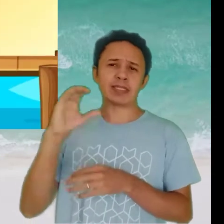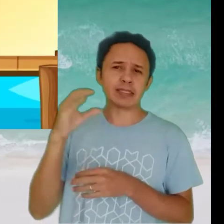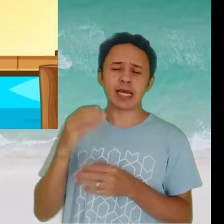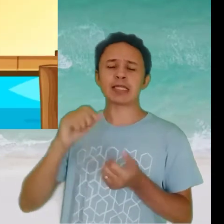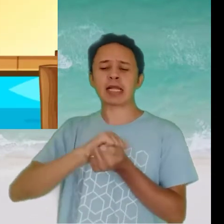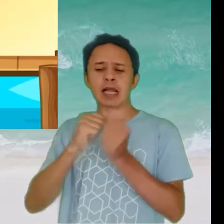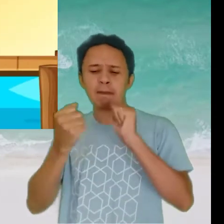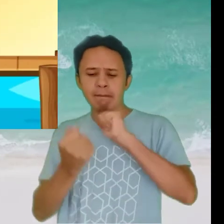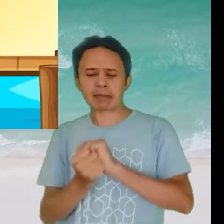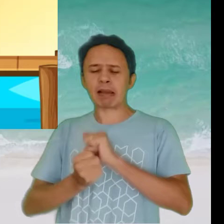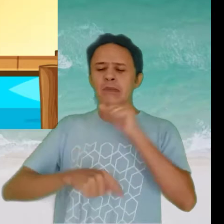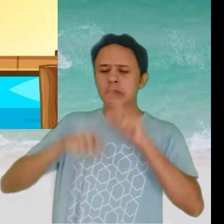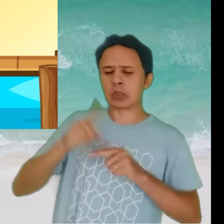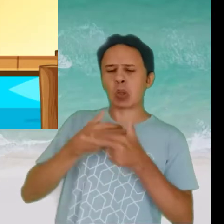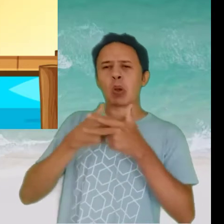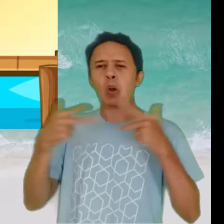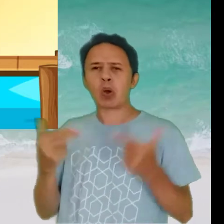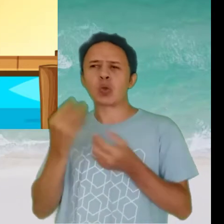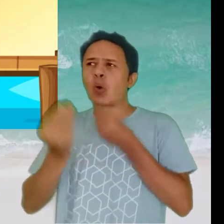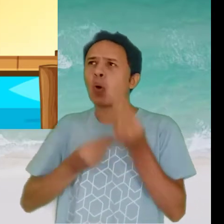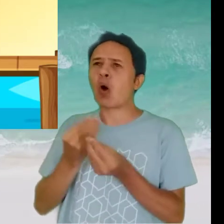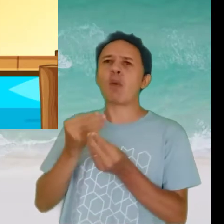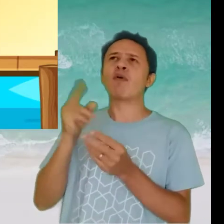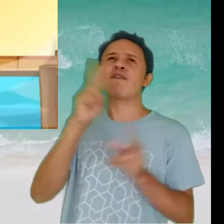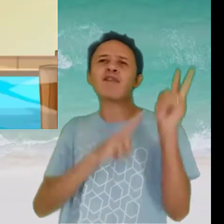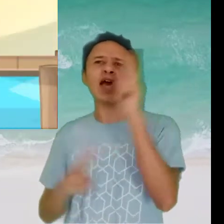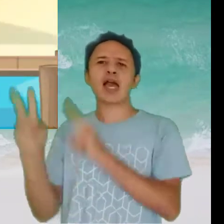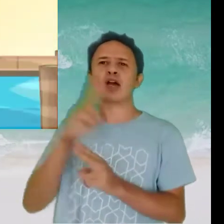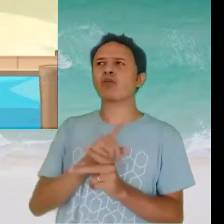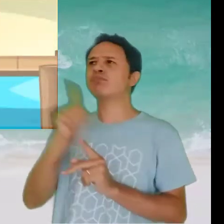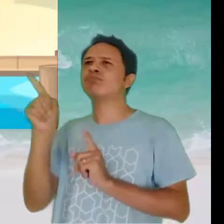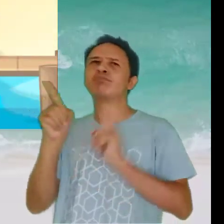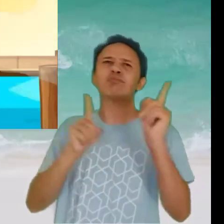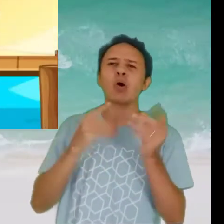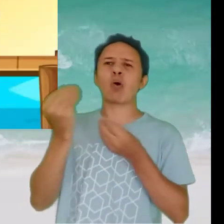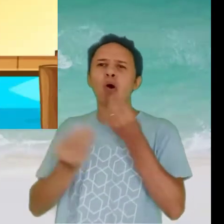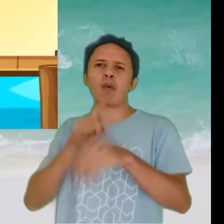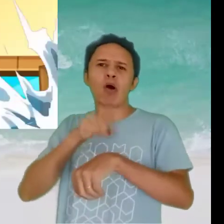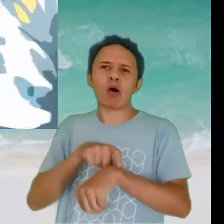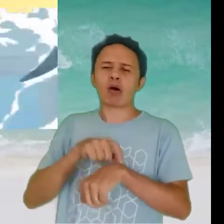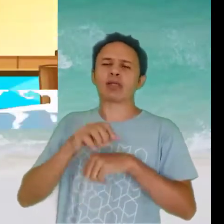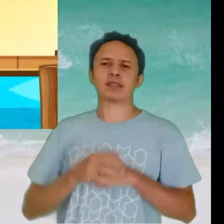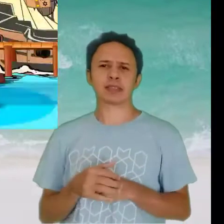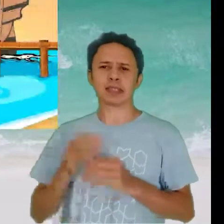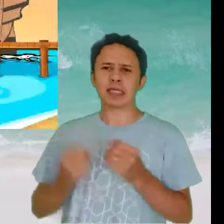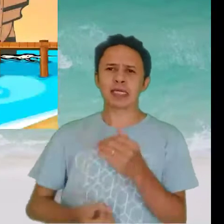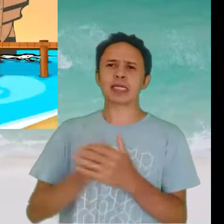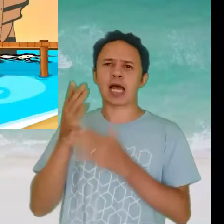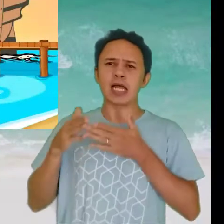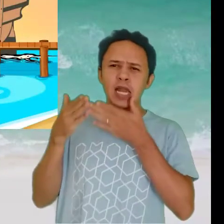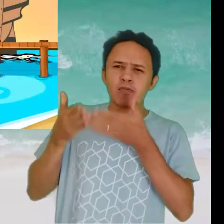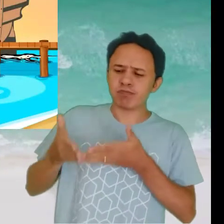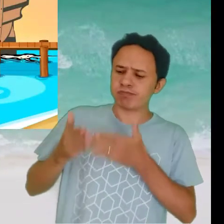Descobrir a ciência, adaptar os instrumentos, descobrir quando e onde os ventos sopram, descobrir a relação entre a lua e as marés, criar